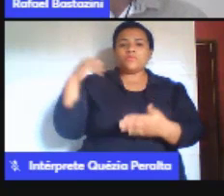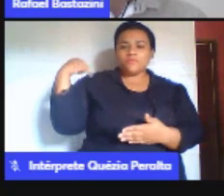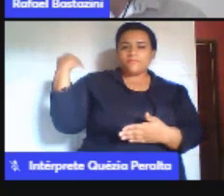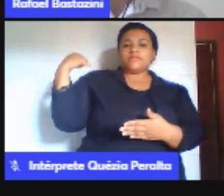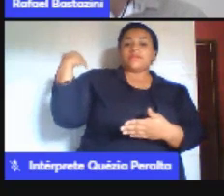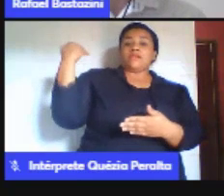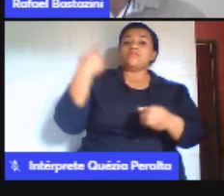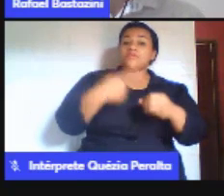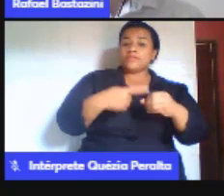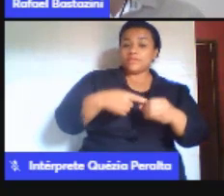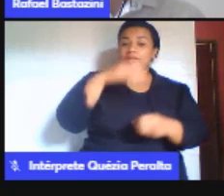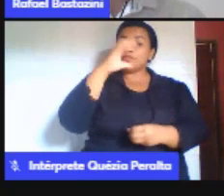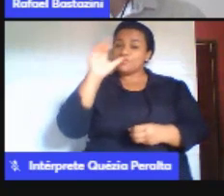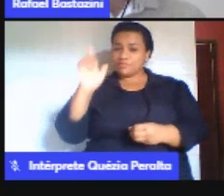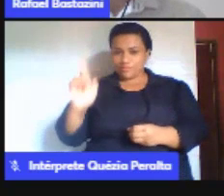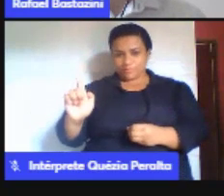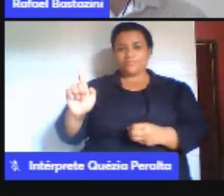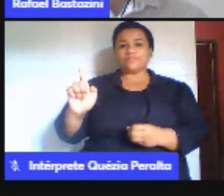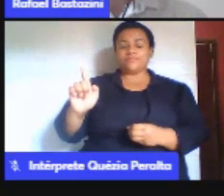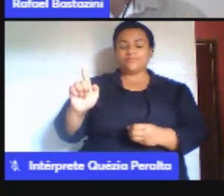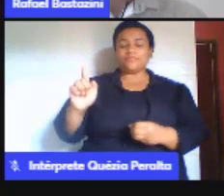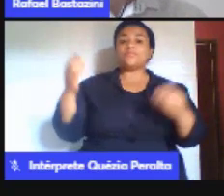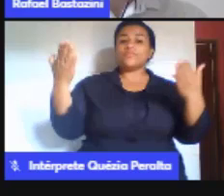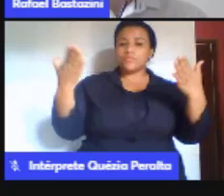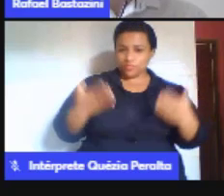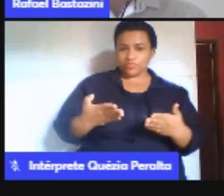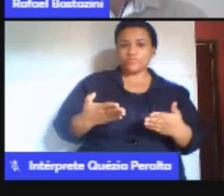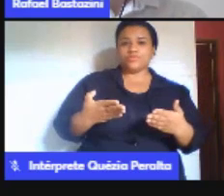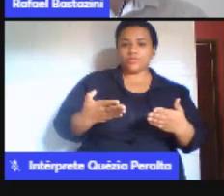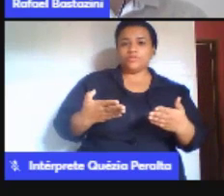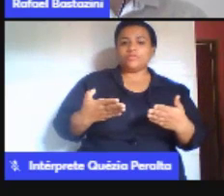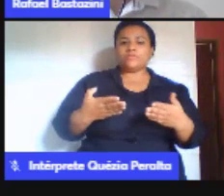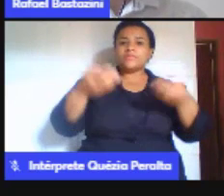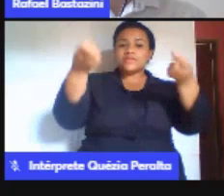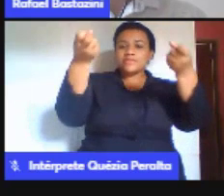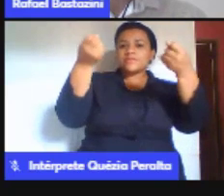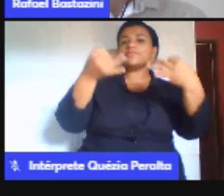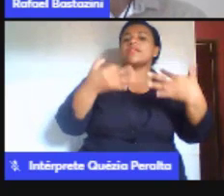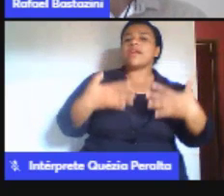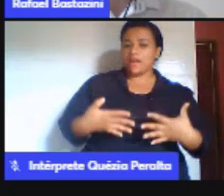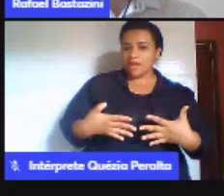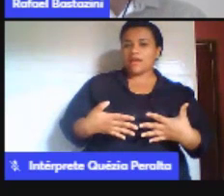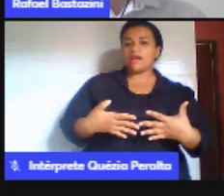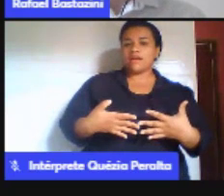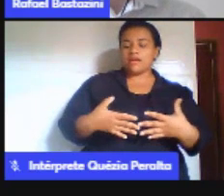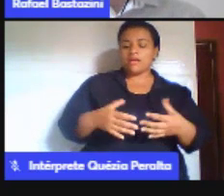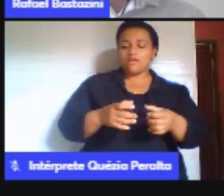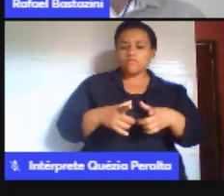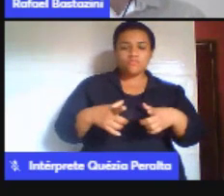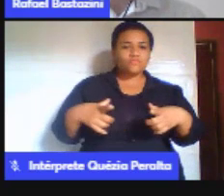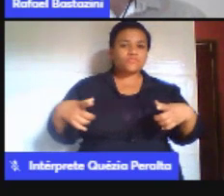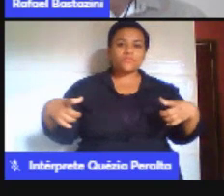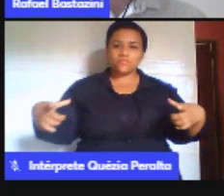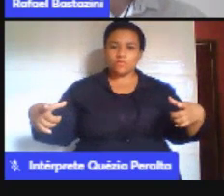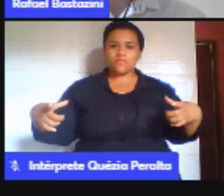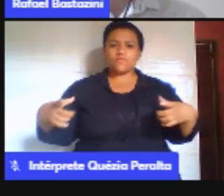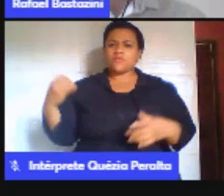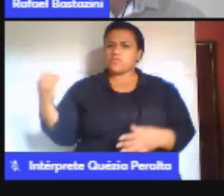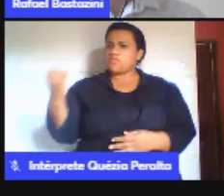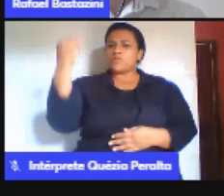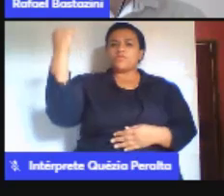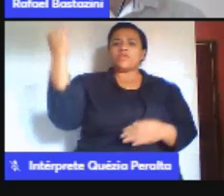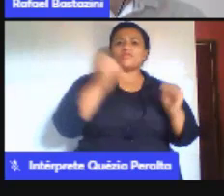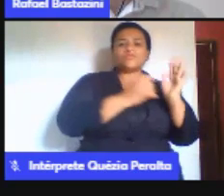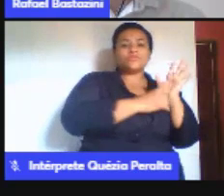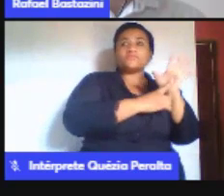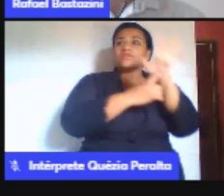e atualmente a gente vem querendo disseminar ele com maior intensidade, tornar ele mais público